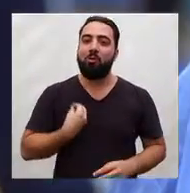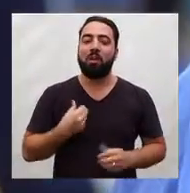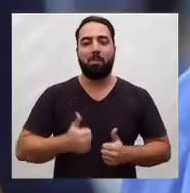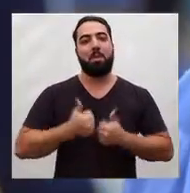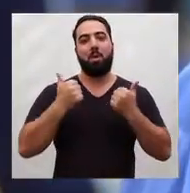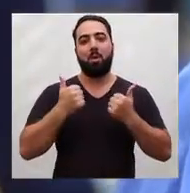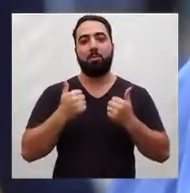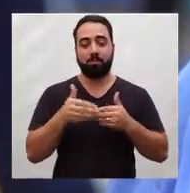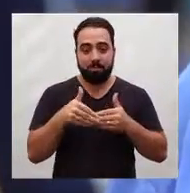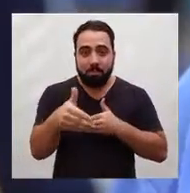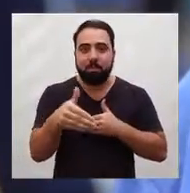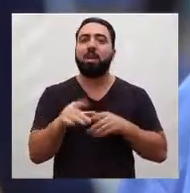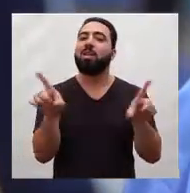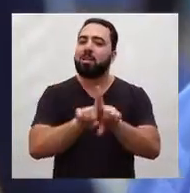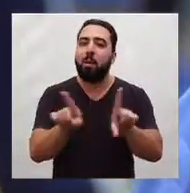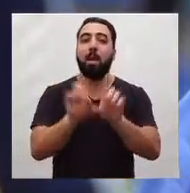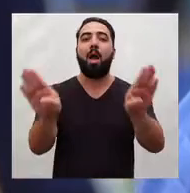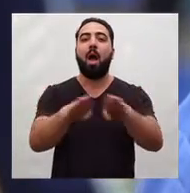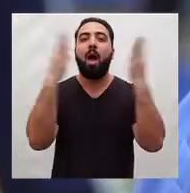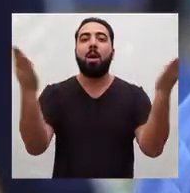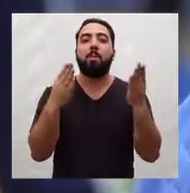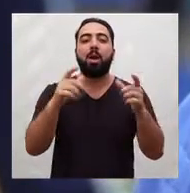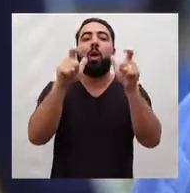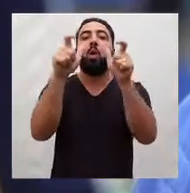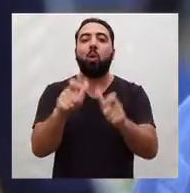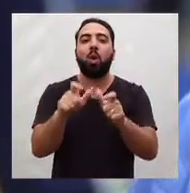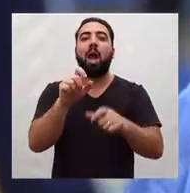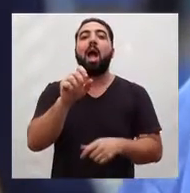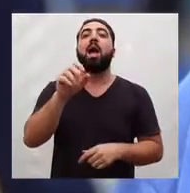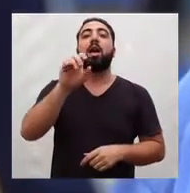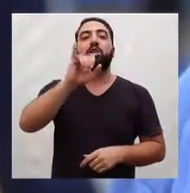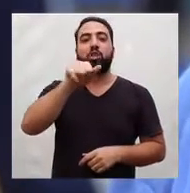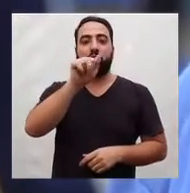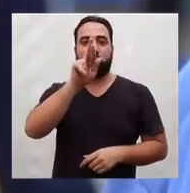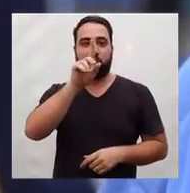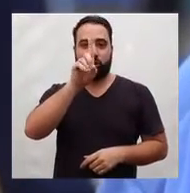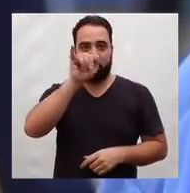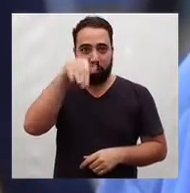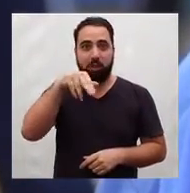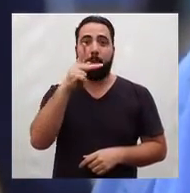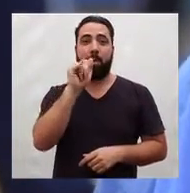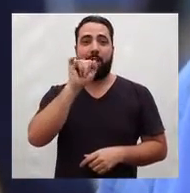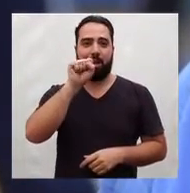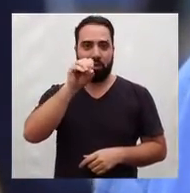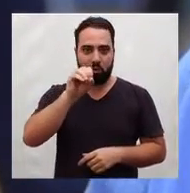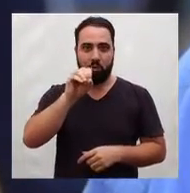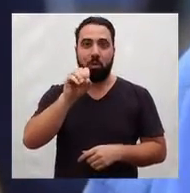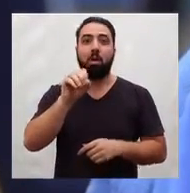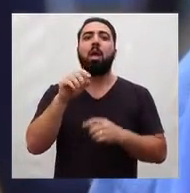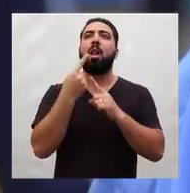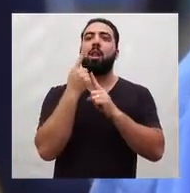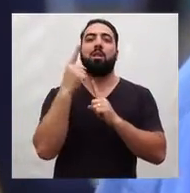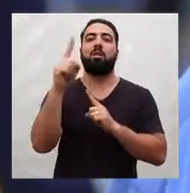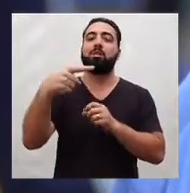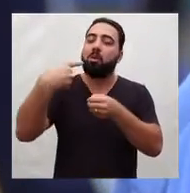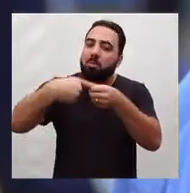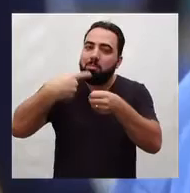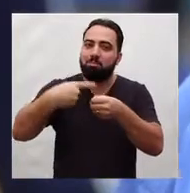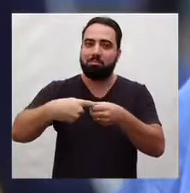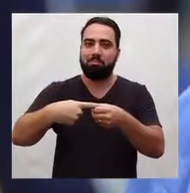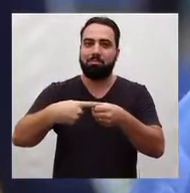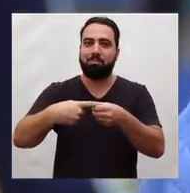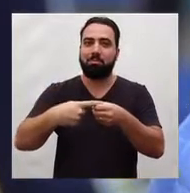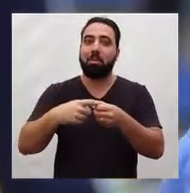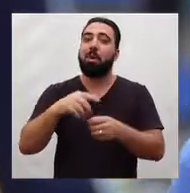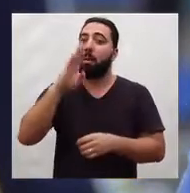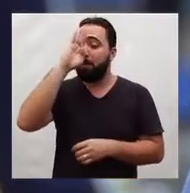idade. Nos próximos dias, estaremos inaugurando um centro de convivência como este, lá no Jardim Paraíso, a 30 quilômetros